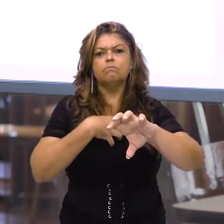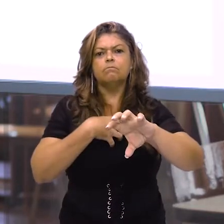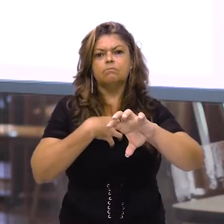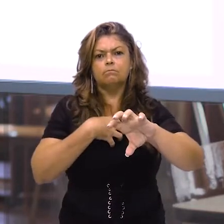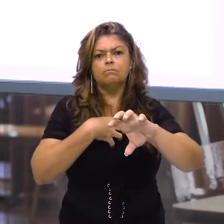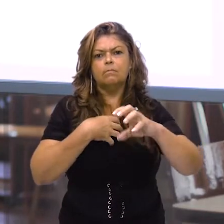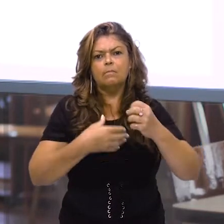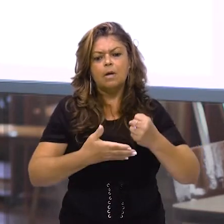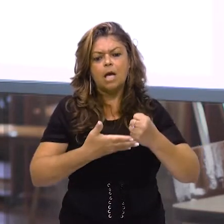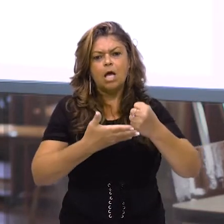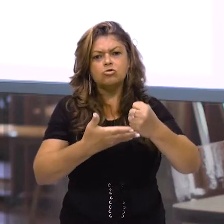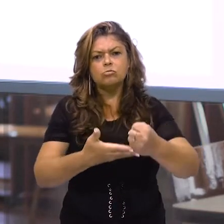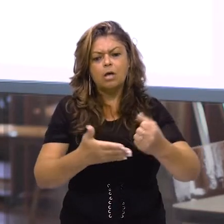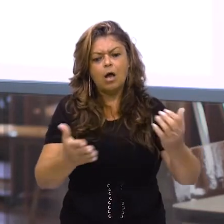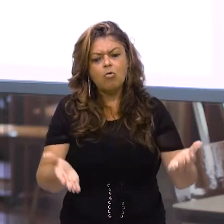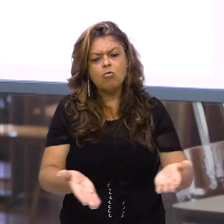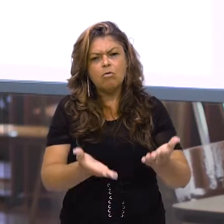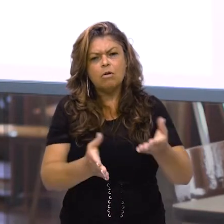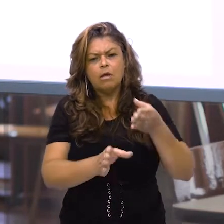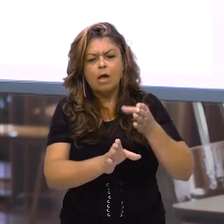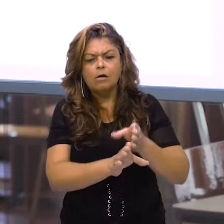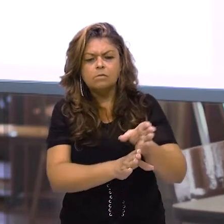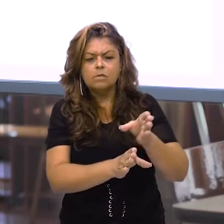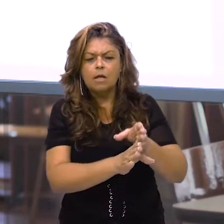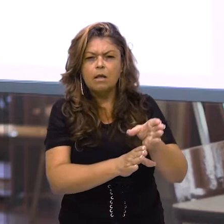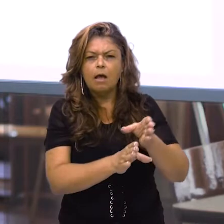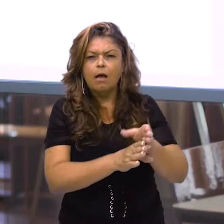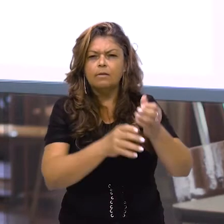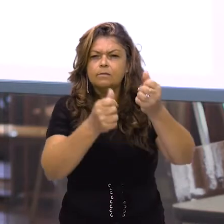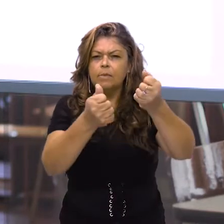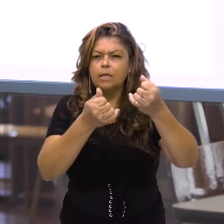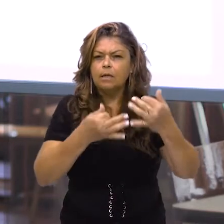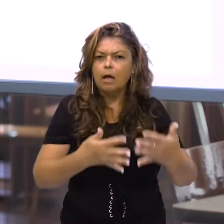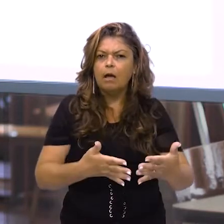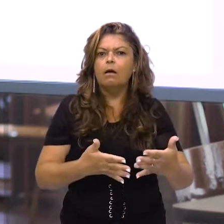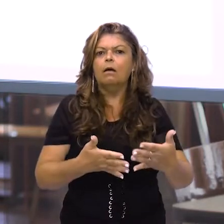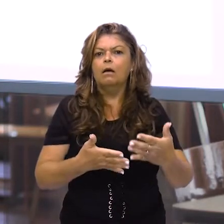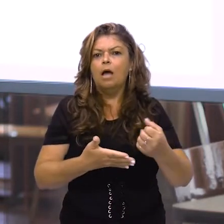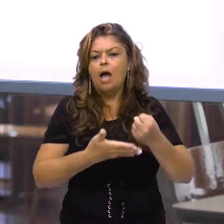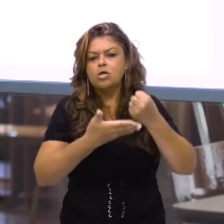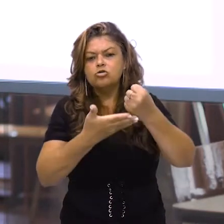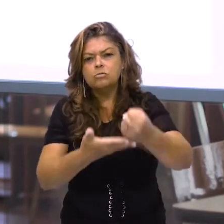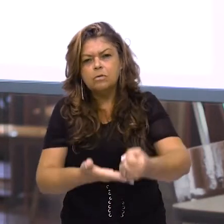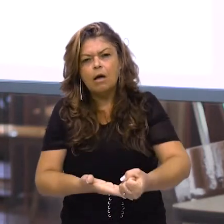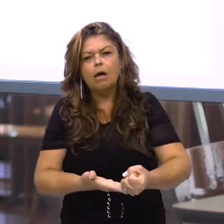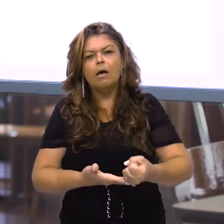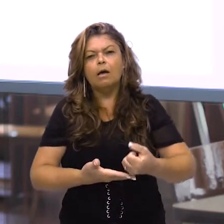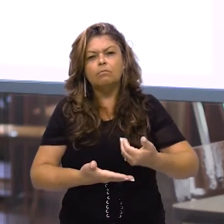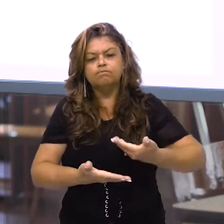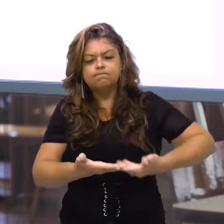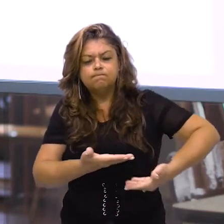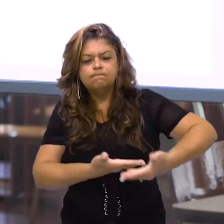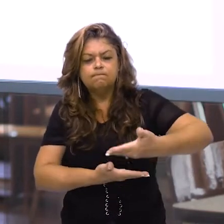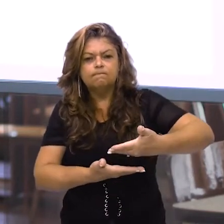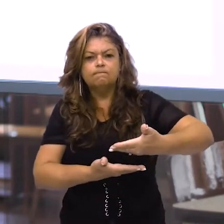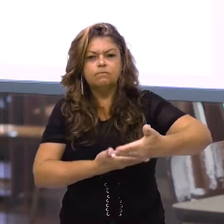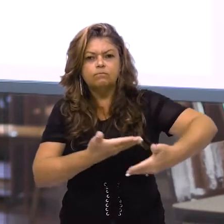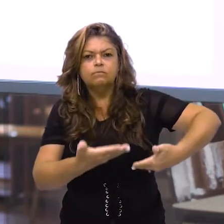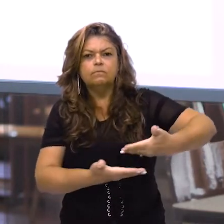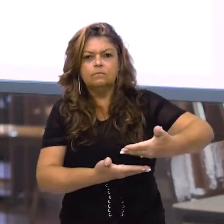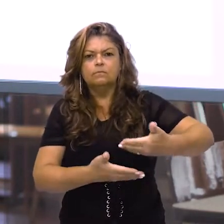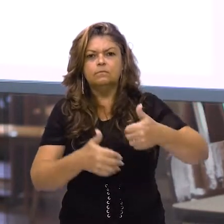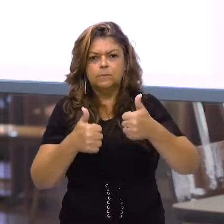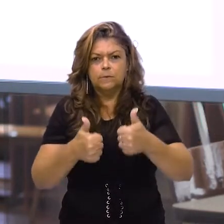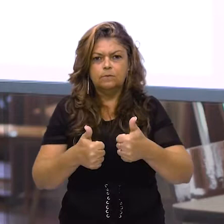faço pelo outro o que eu gostaria que a pessoa fizesse por mim, certo?